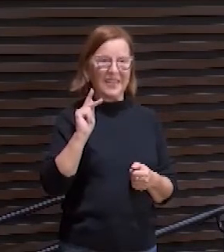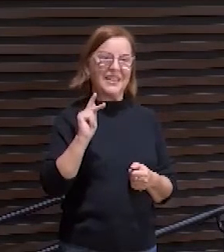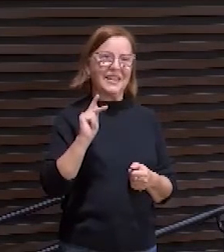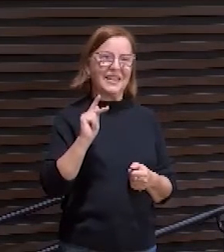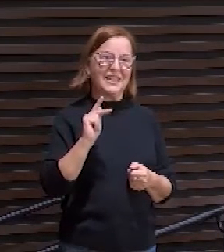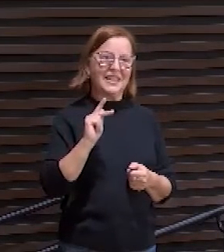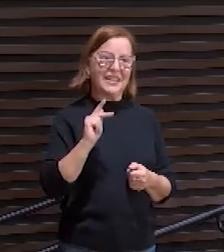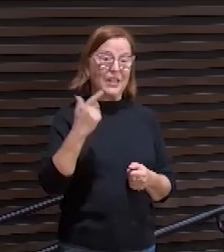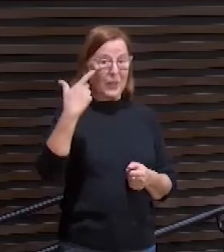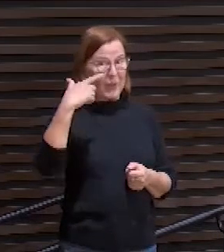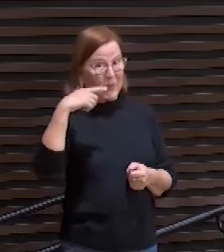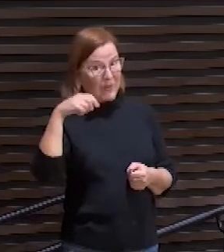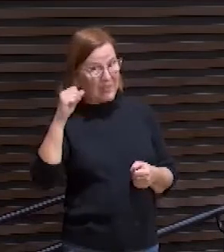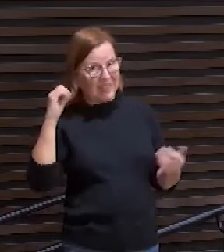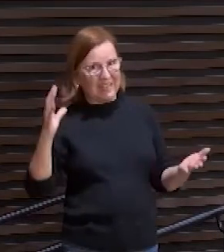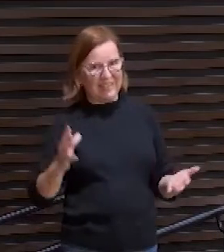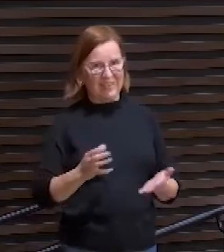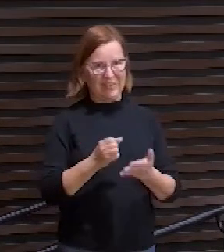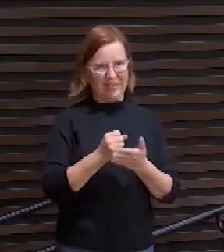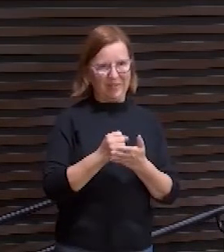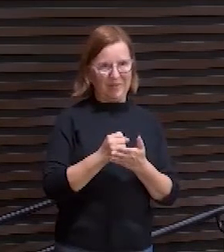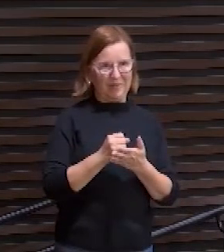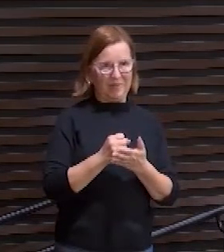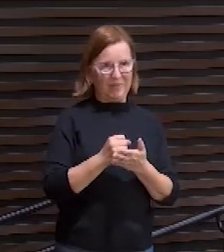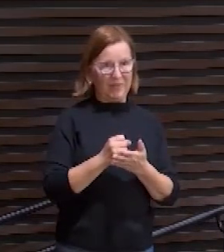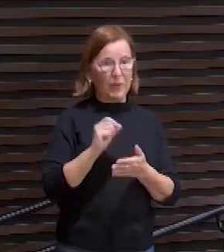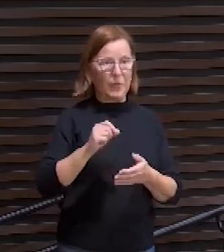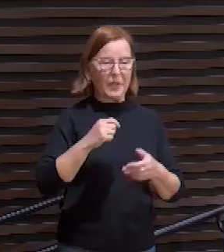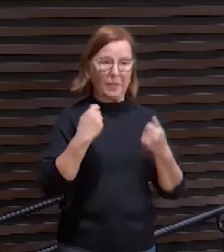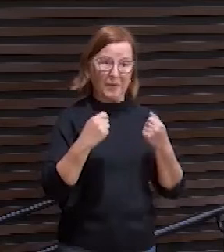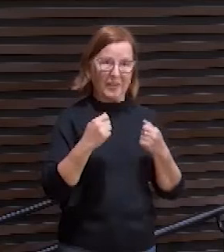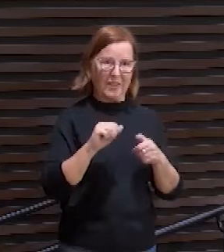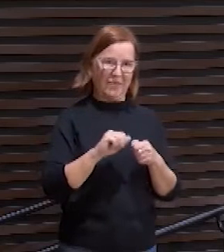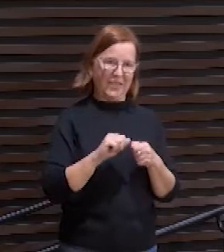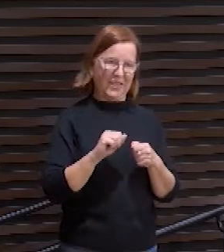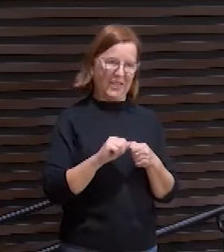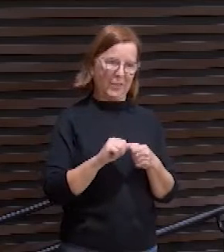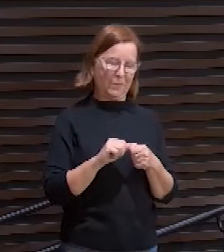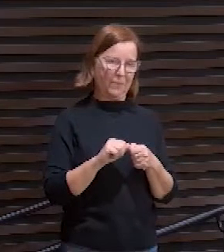ele conseguisse a salvação. O que ele precisava fazer.